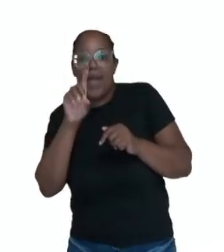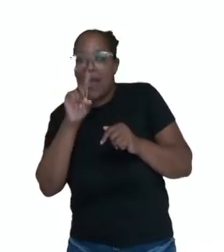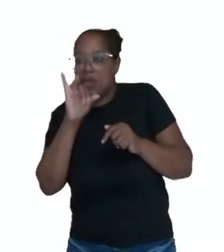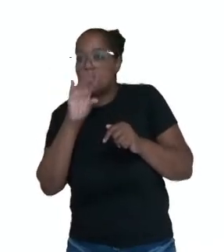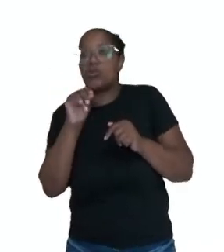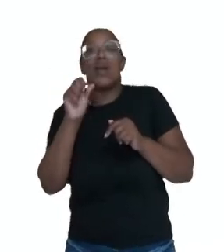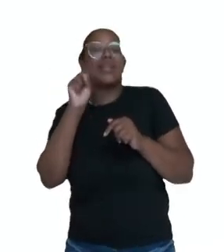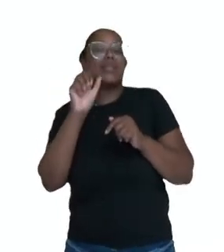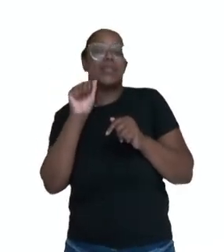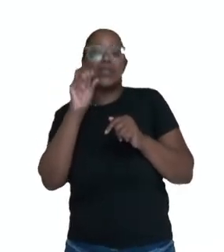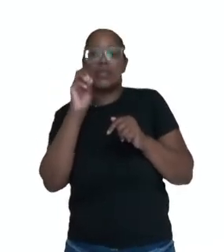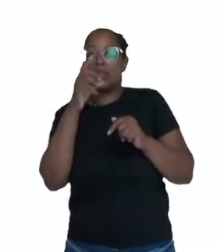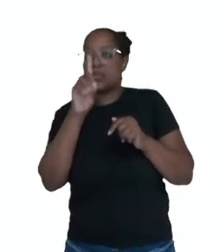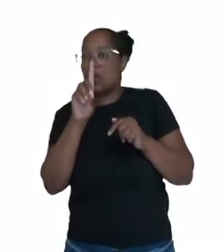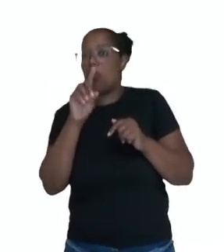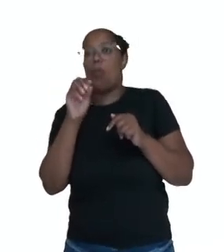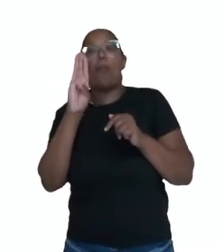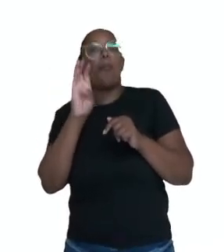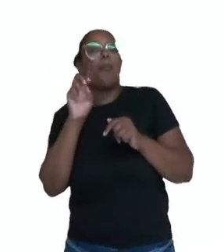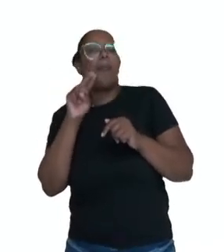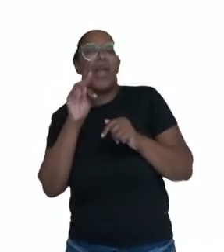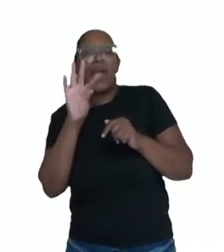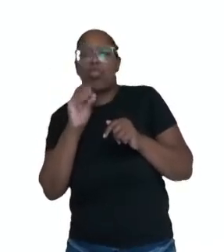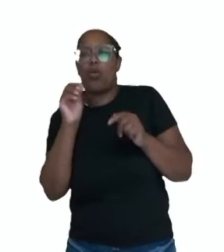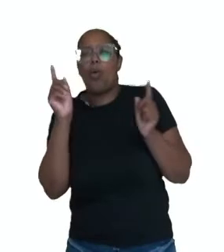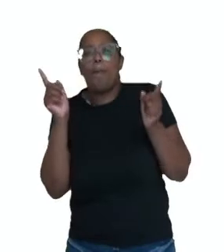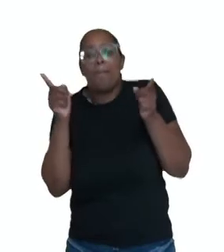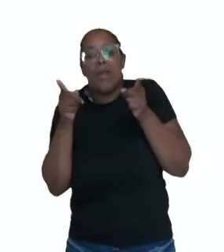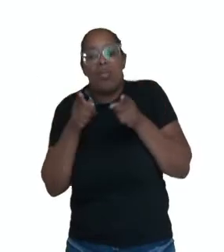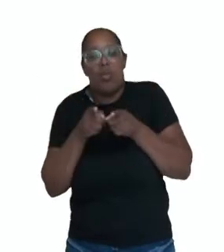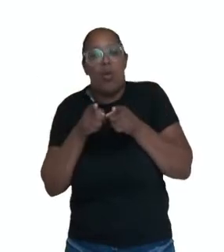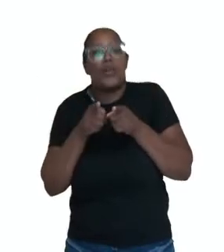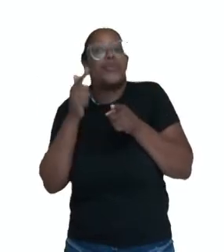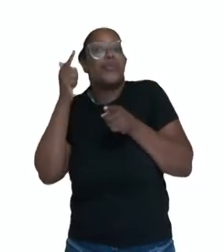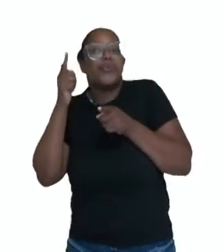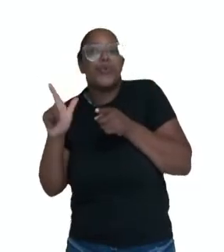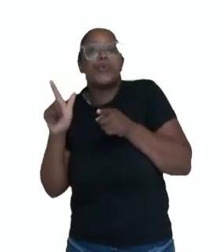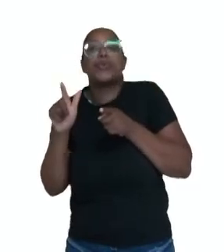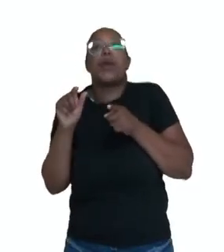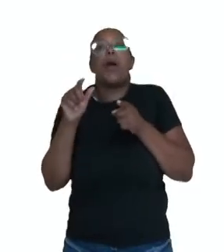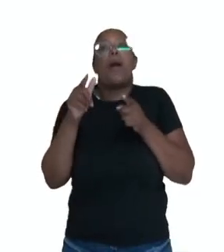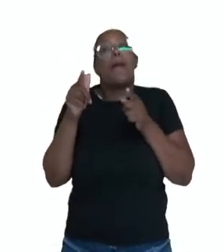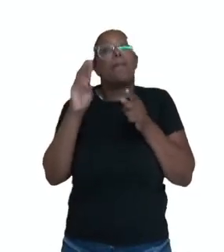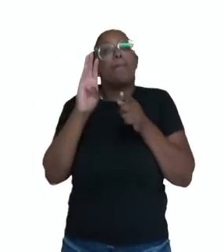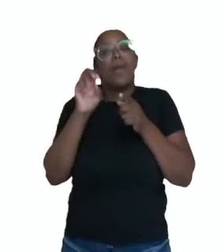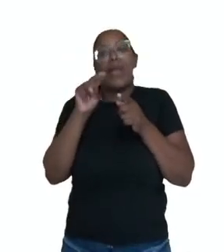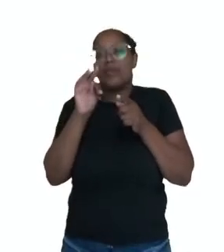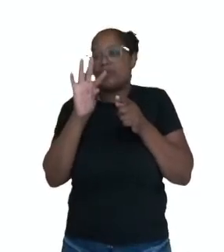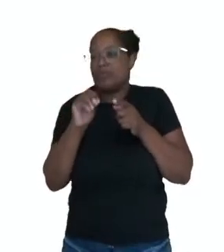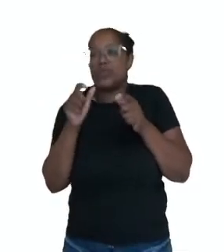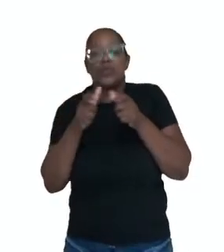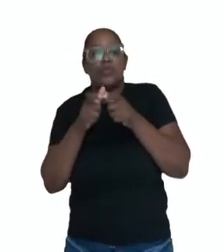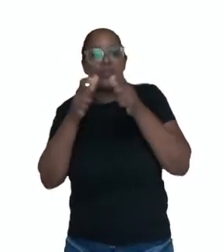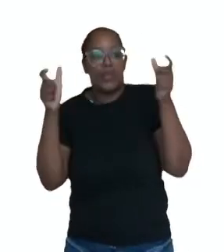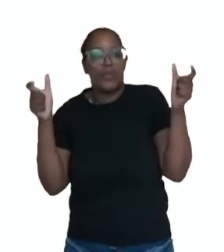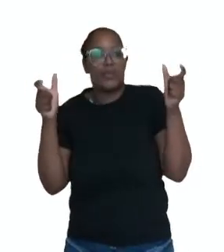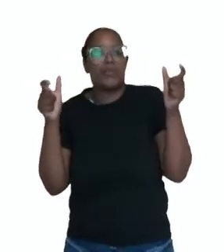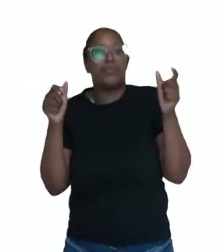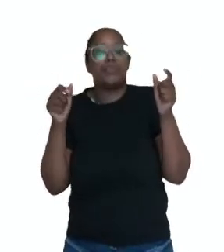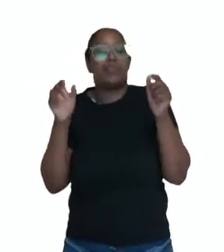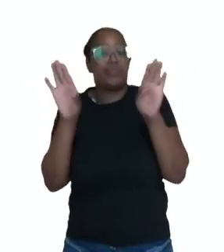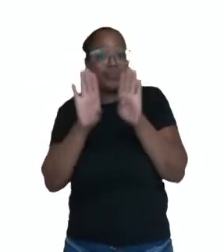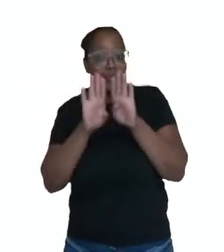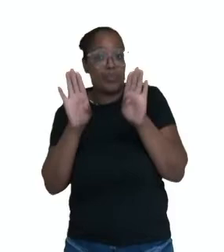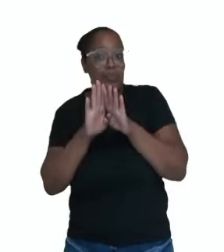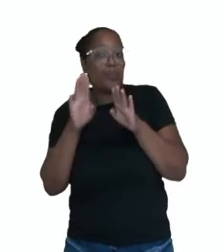viola toca o São Bento grande, estando, no entanto, livre para os improvisos possíveis e